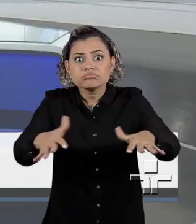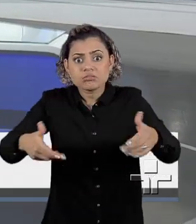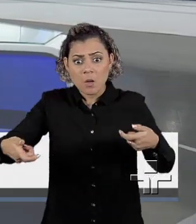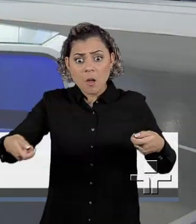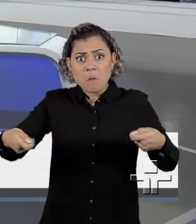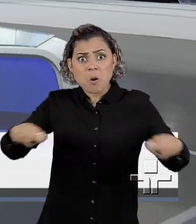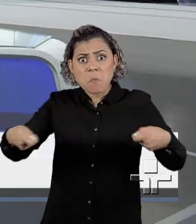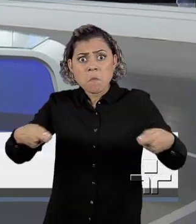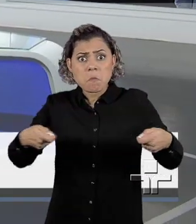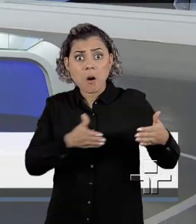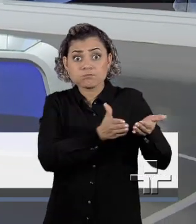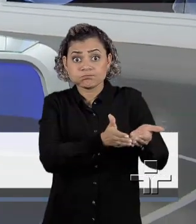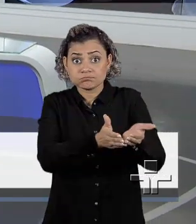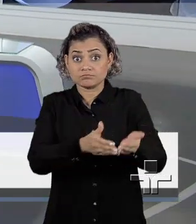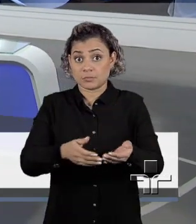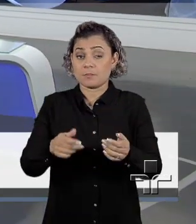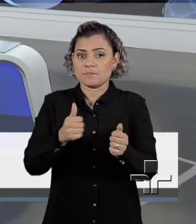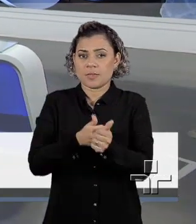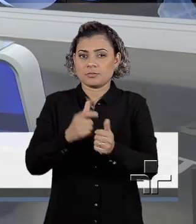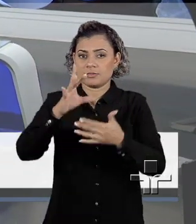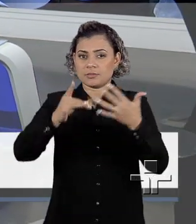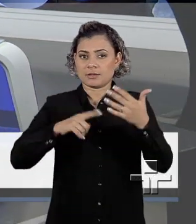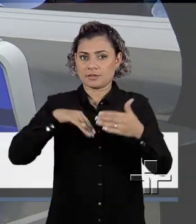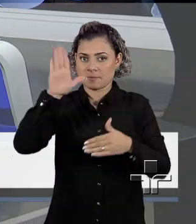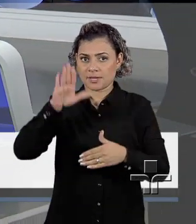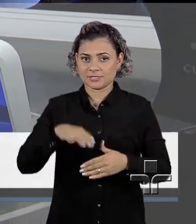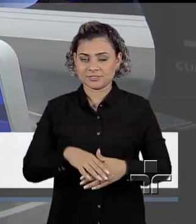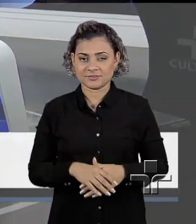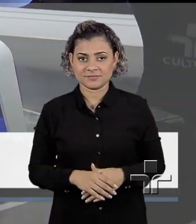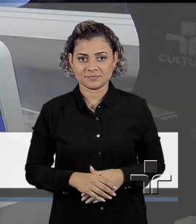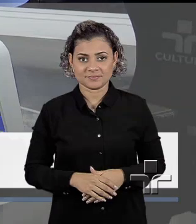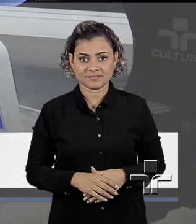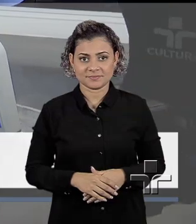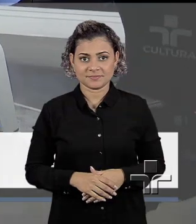de Omã. Nós voltamos em instantes.